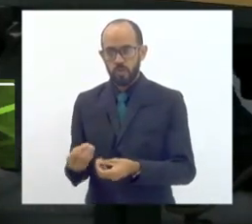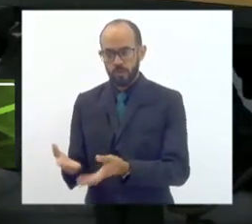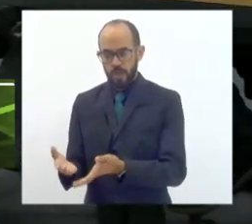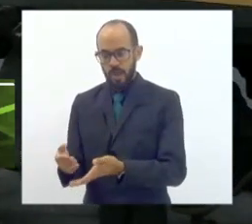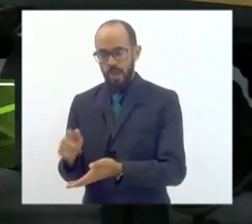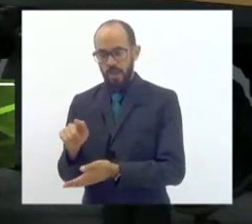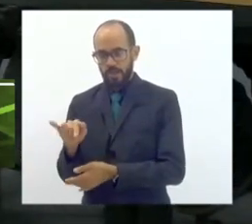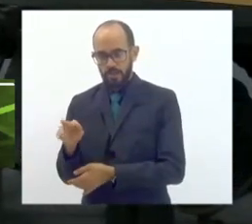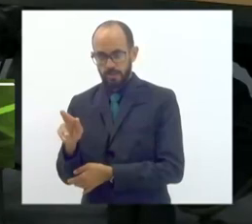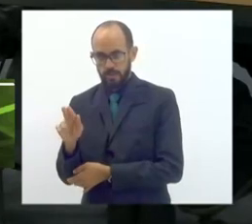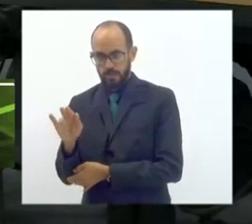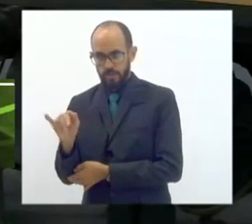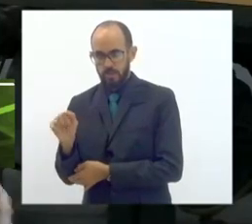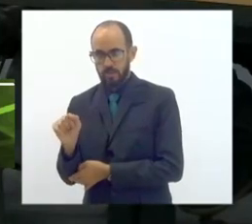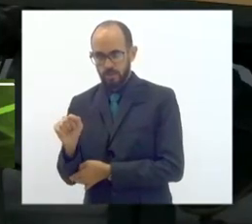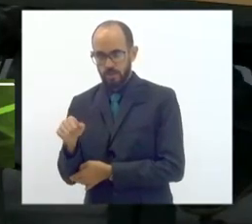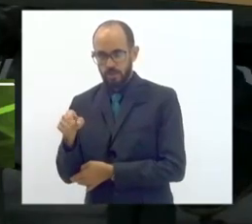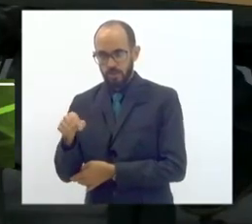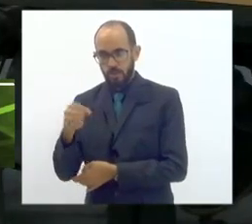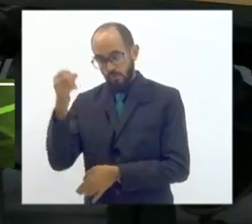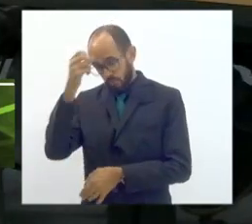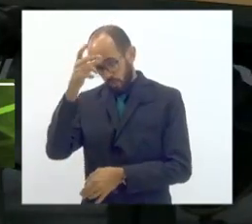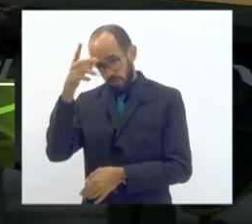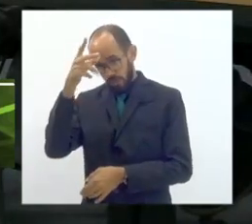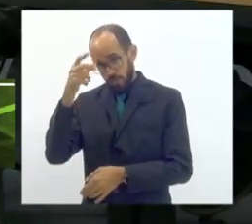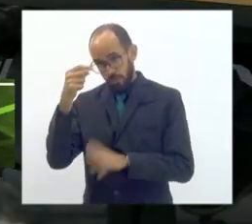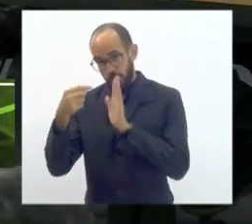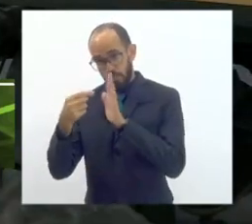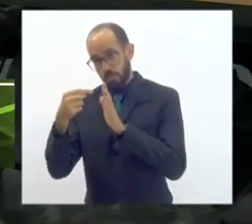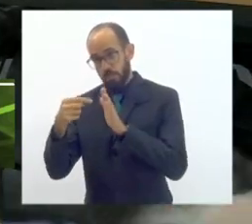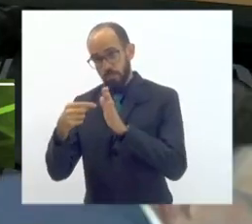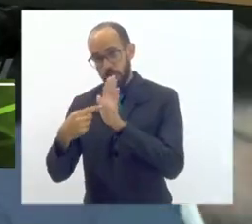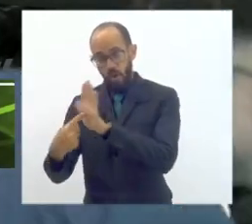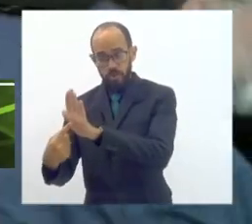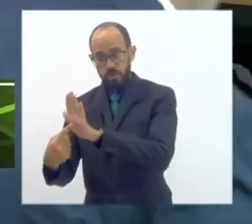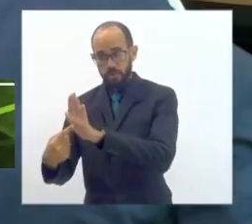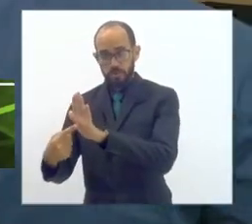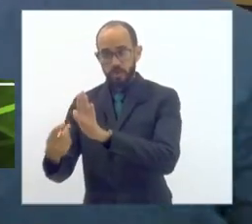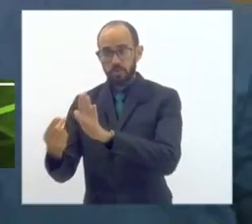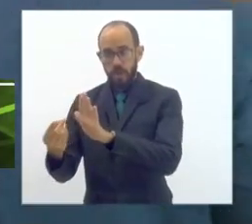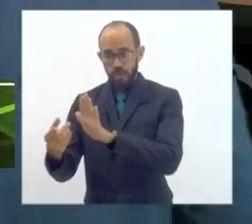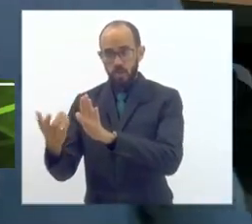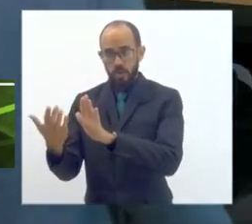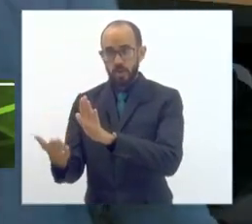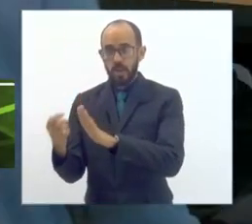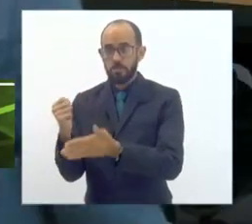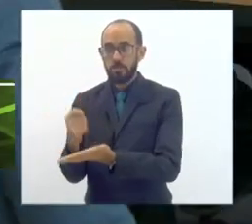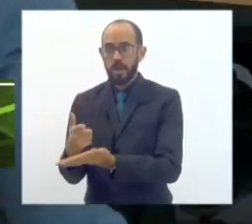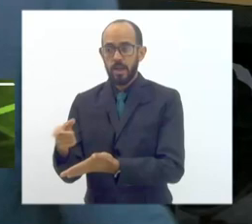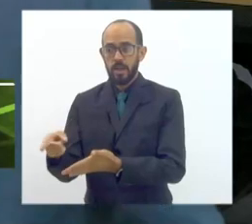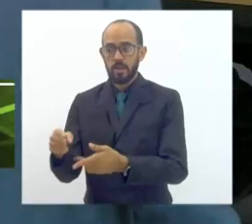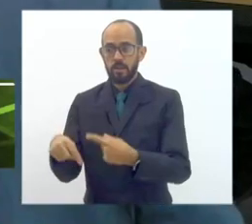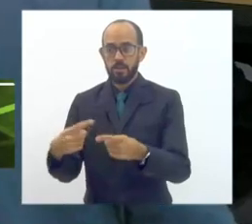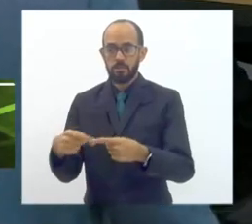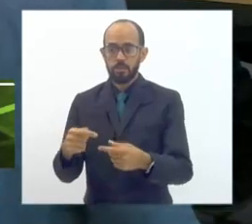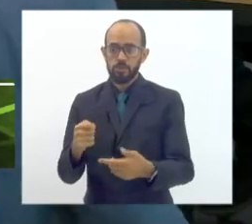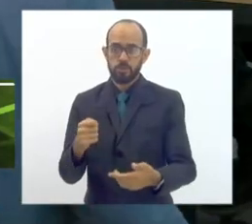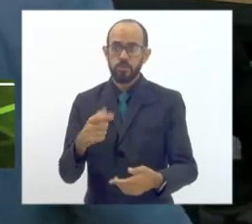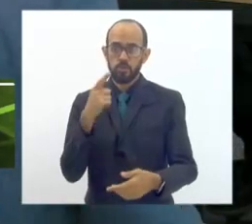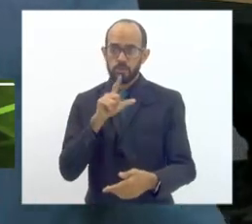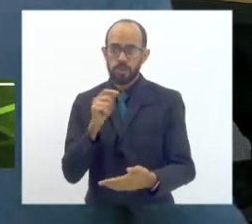quer daquela tabela, chega no final da competência, rigorosamente, nós pagamos ao prestador. A gente